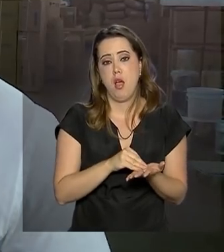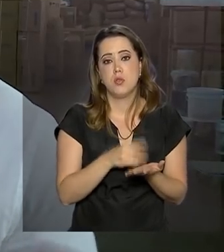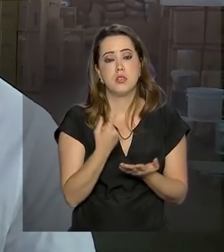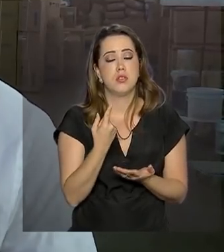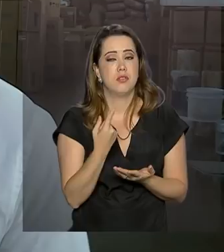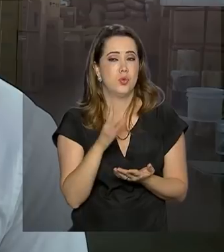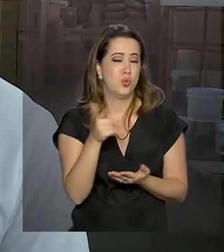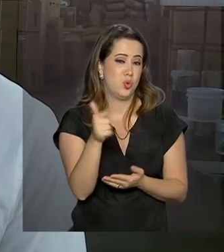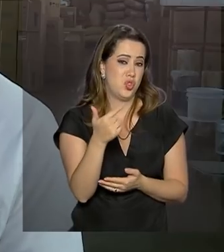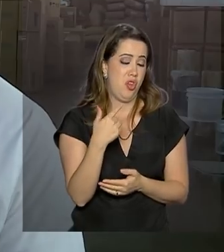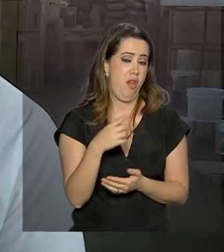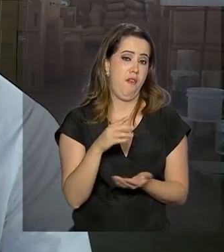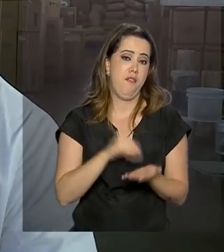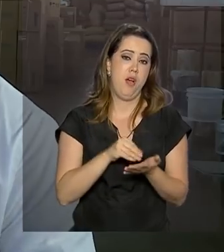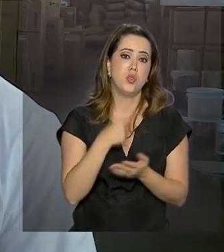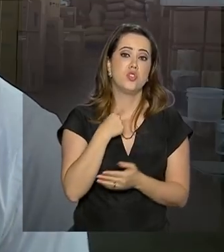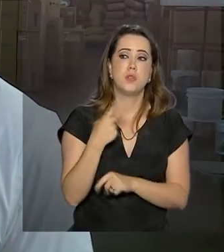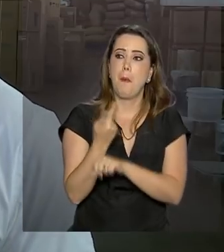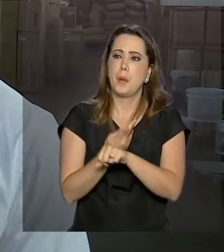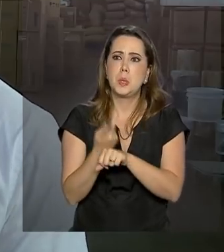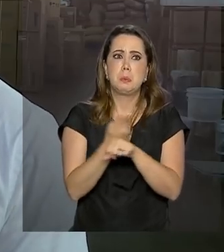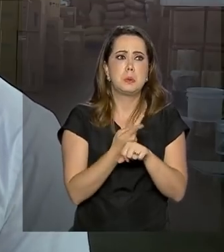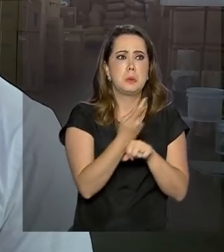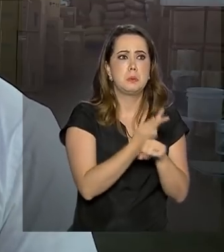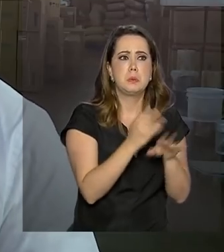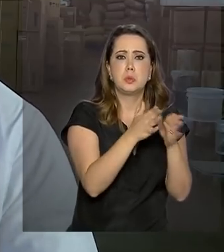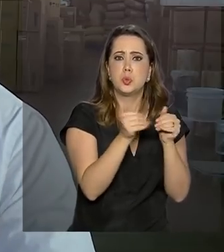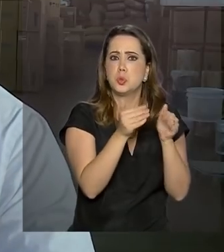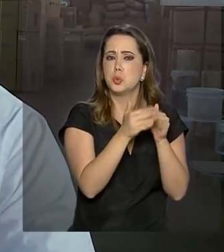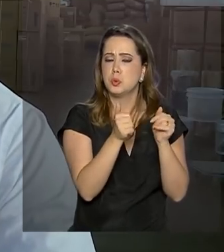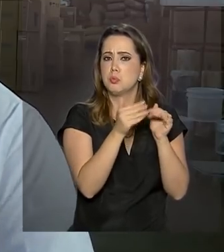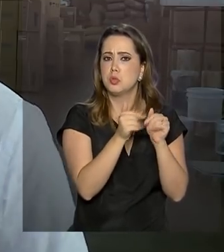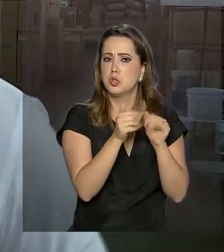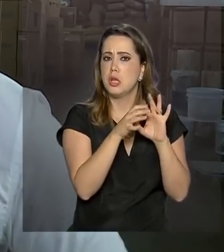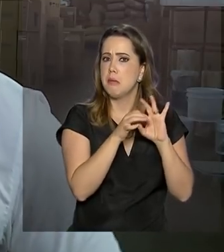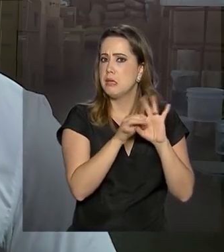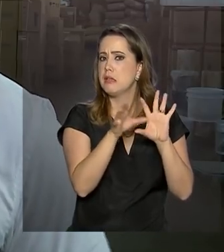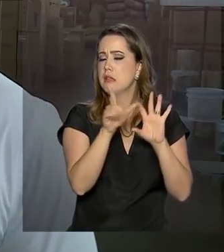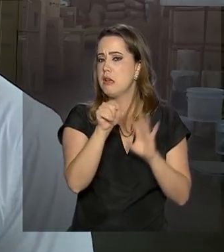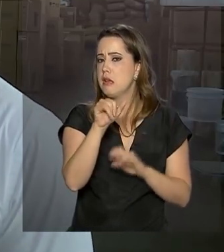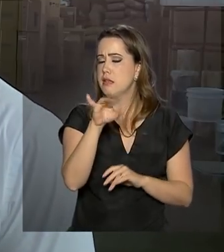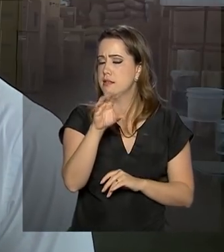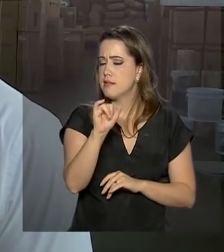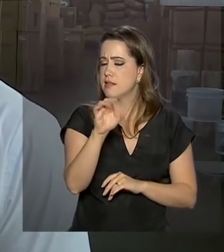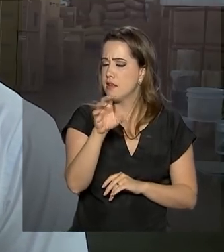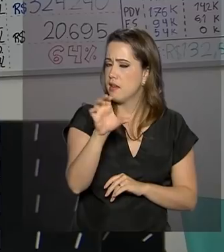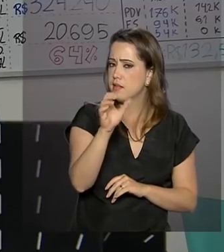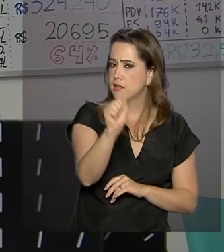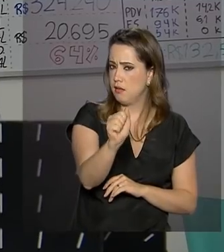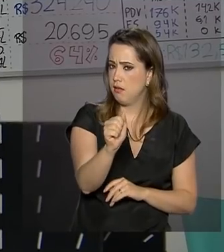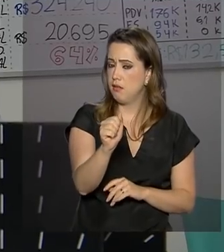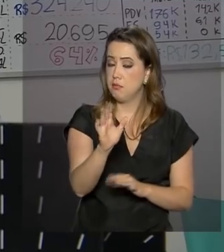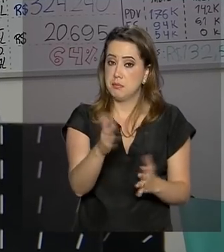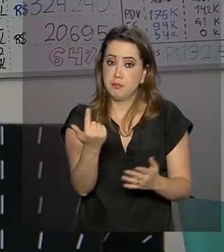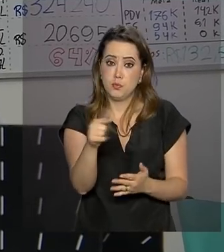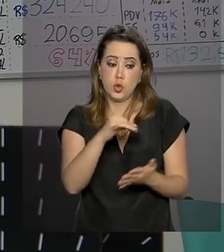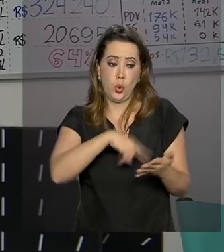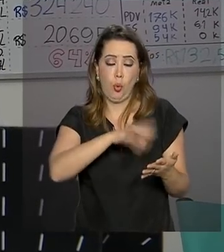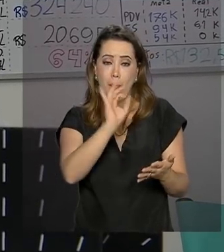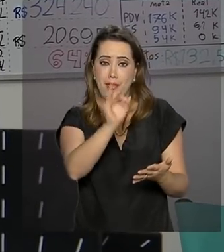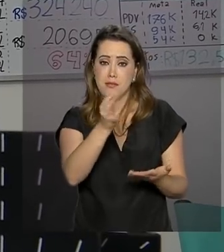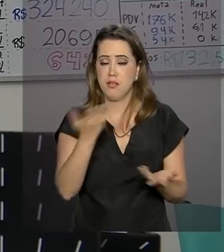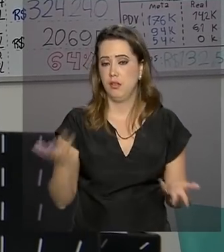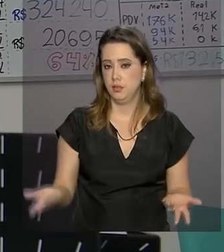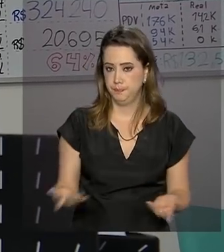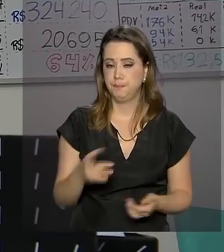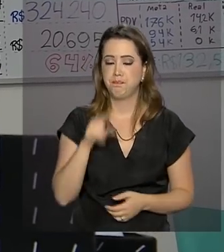interesse da nossa porta iniciativa de buscar essas licenças, mas pela própria demora dos órgãos responsáveis. Documentação,